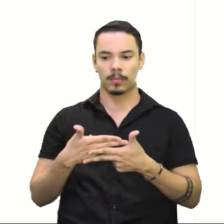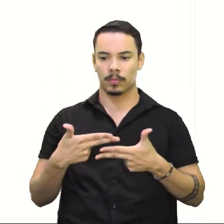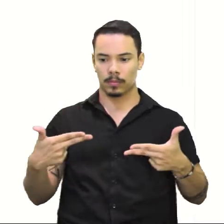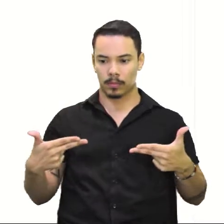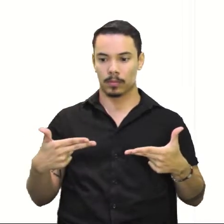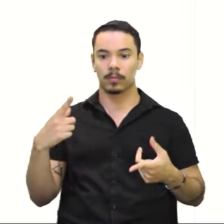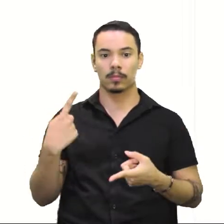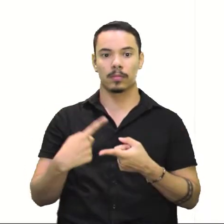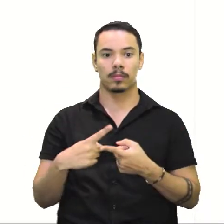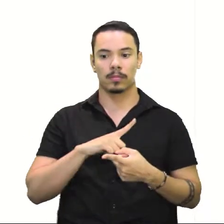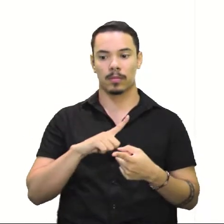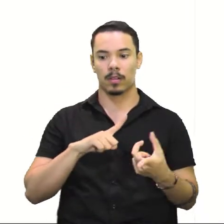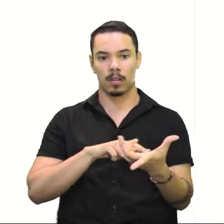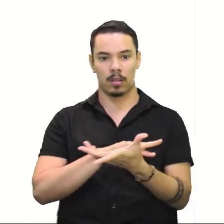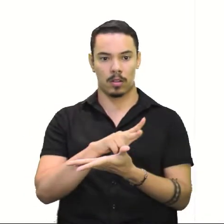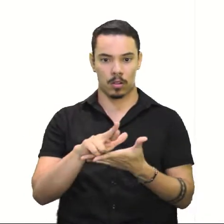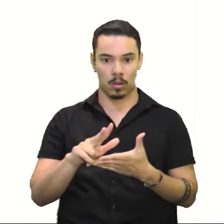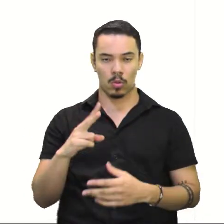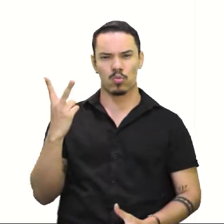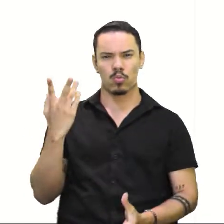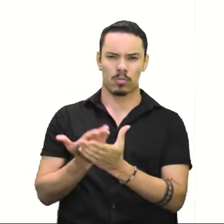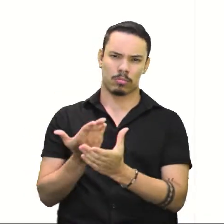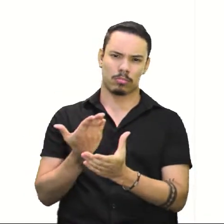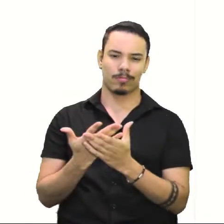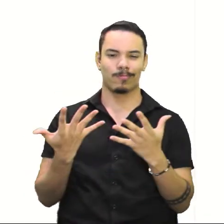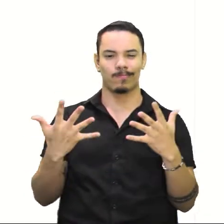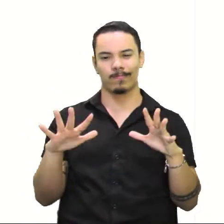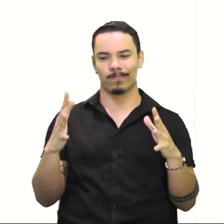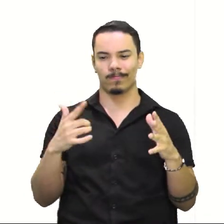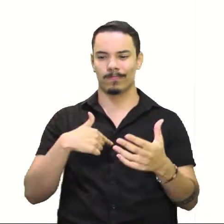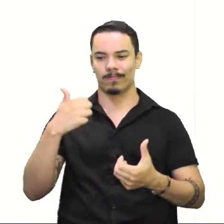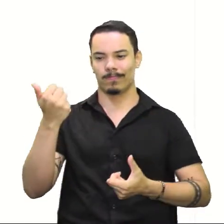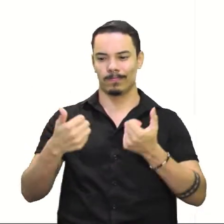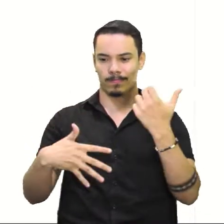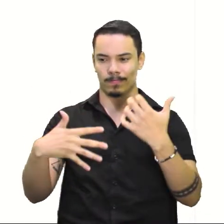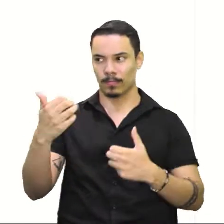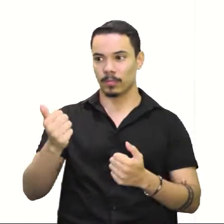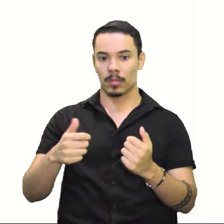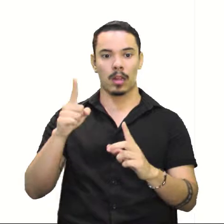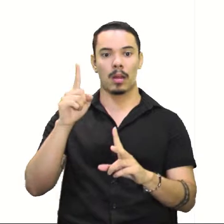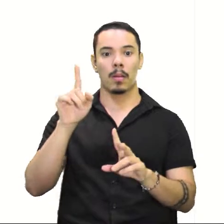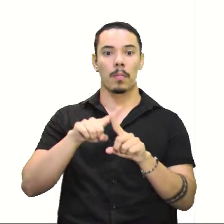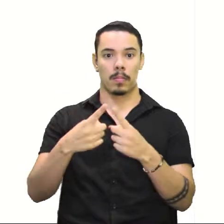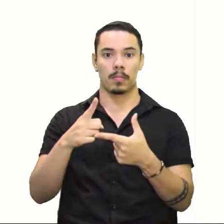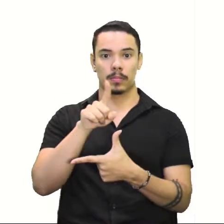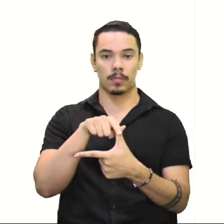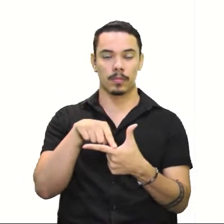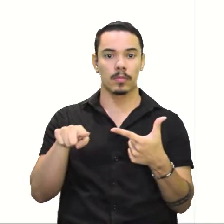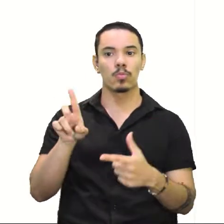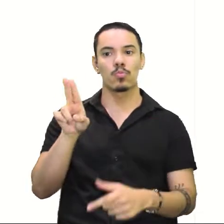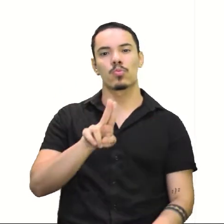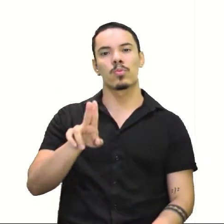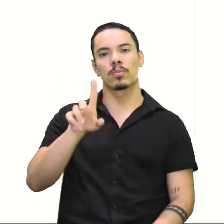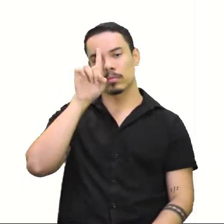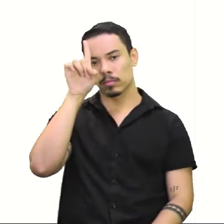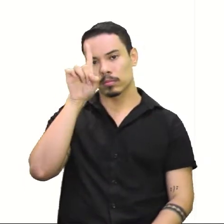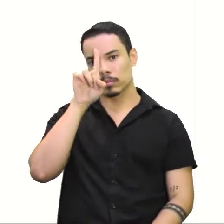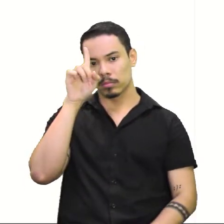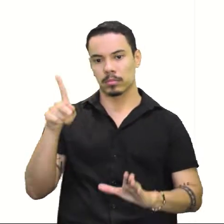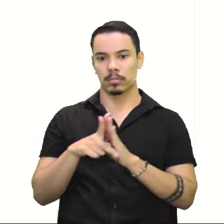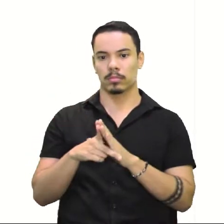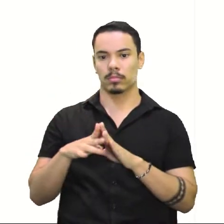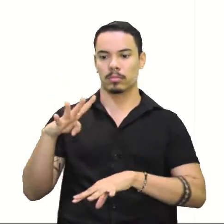ser vão ser umas 2 aulas que vão trabalhar a questão da divisão, usando várias ideias de matemáticos que